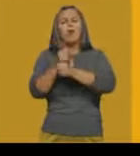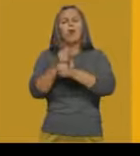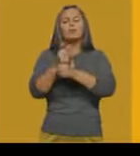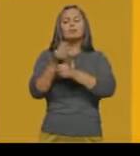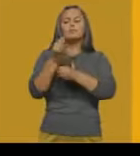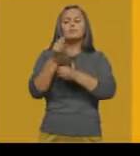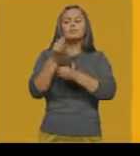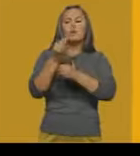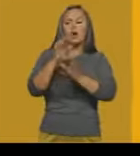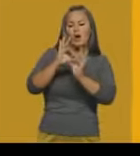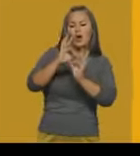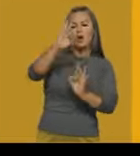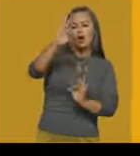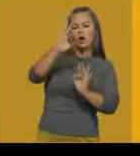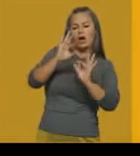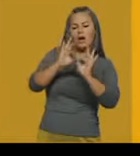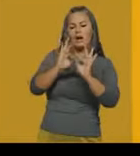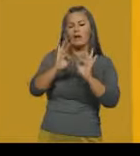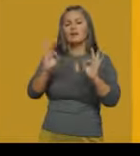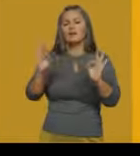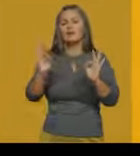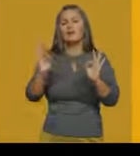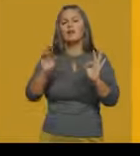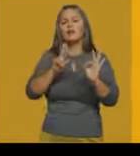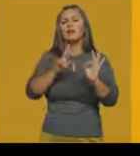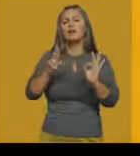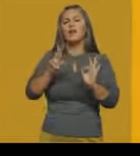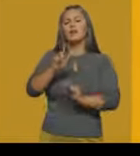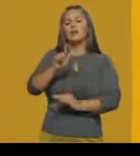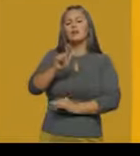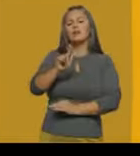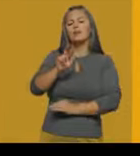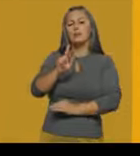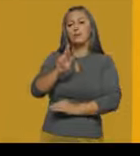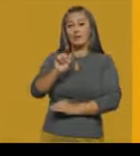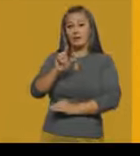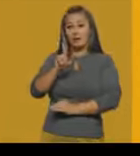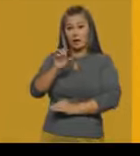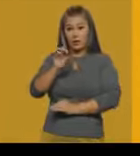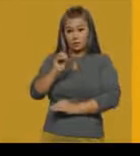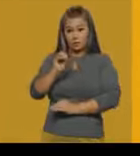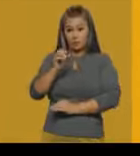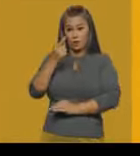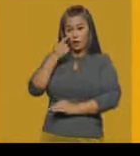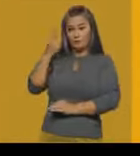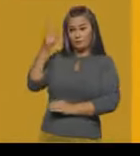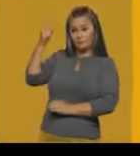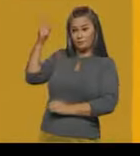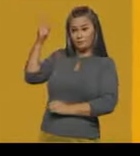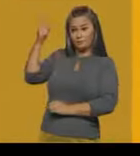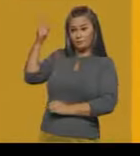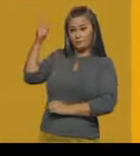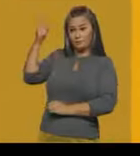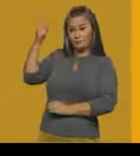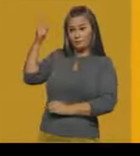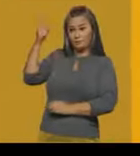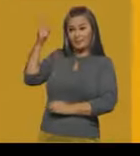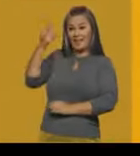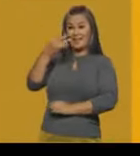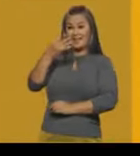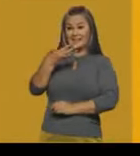o grado. O Z é 360. 360 equivale a